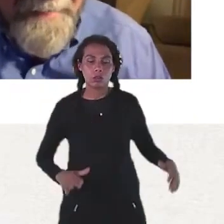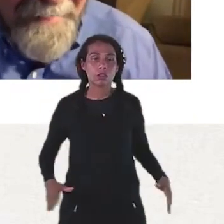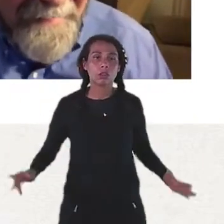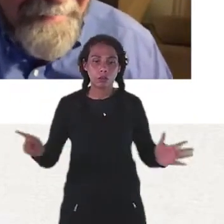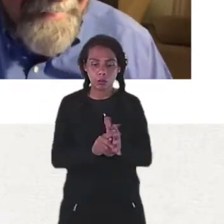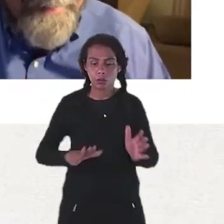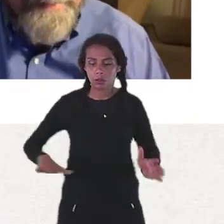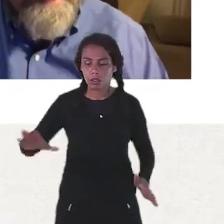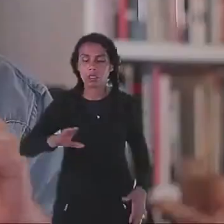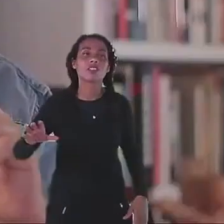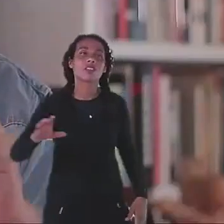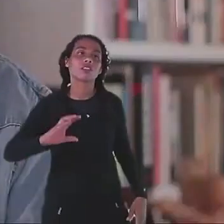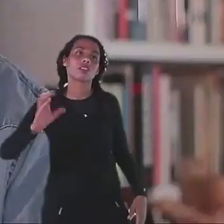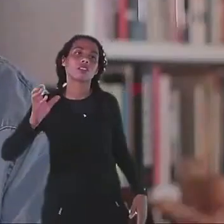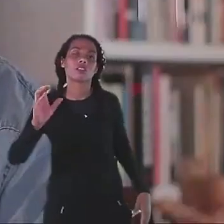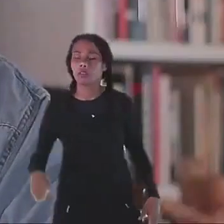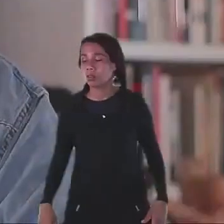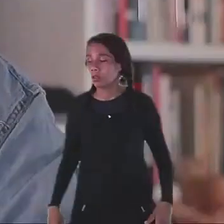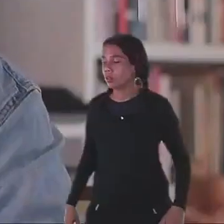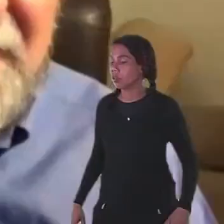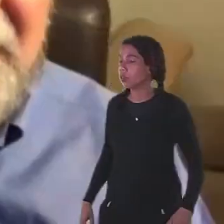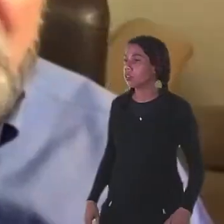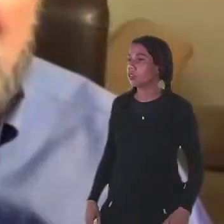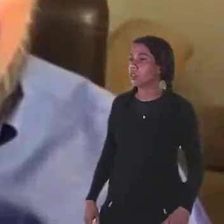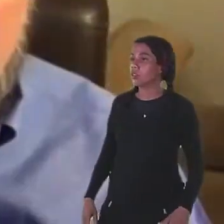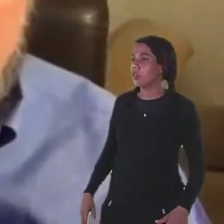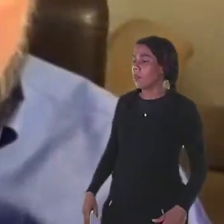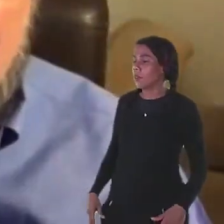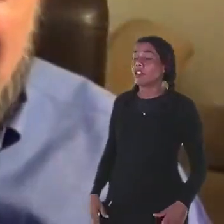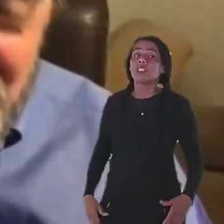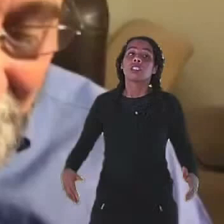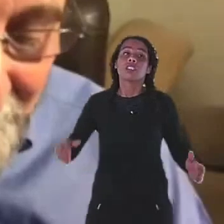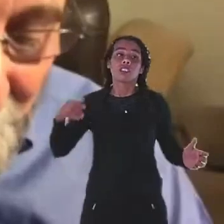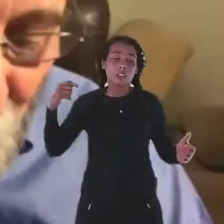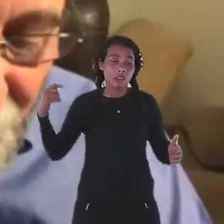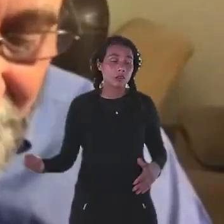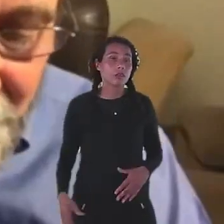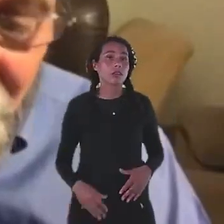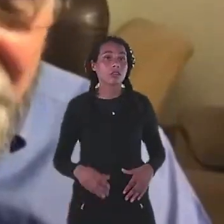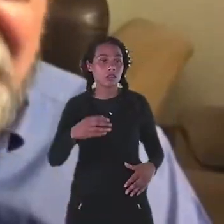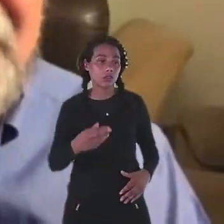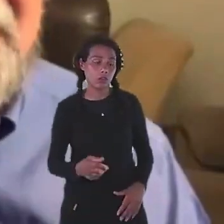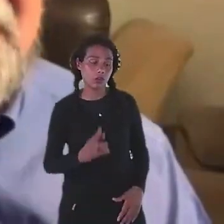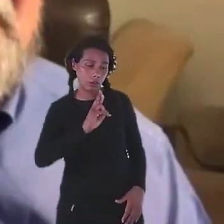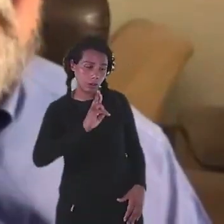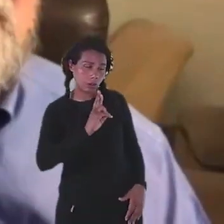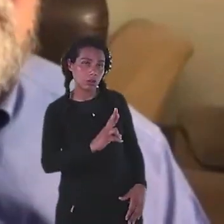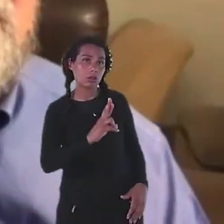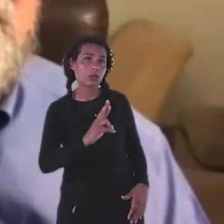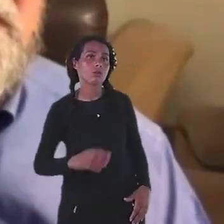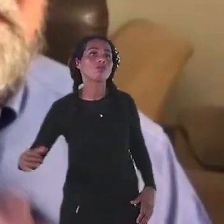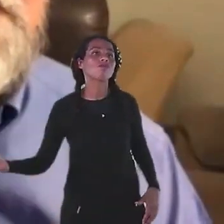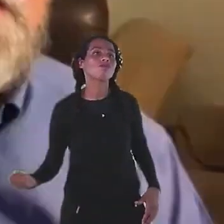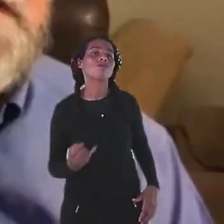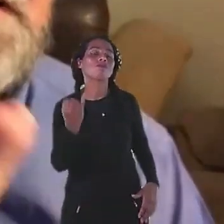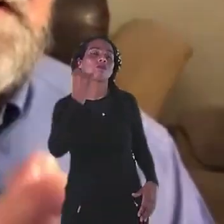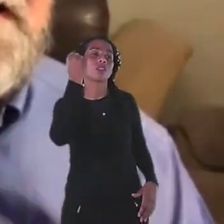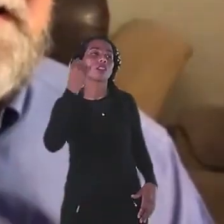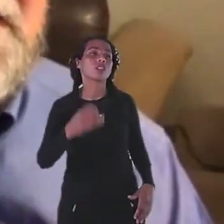depois, que ele é muito amigo. Qual a diferença? Essa pergunta é essencial, porque ela demonstra a nossa necessidade